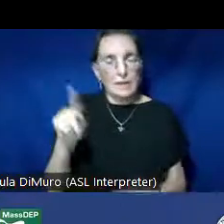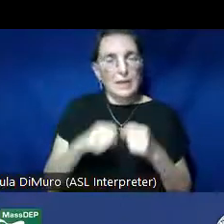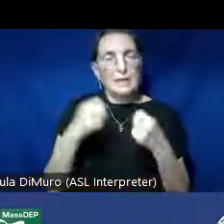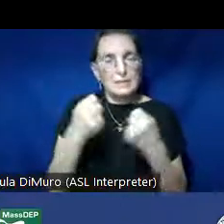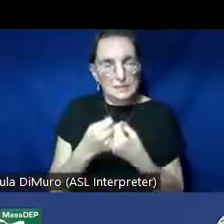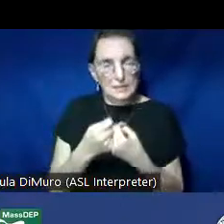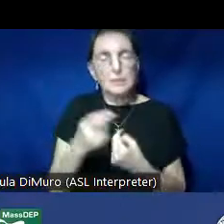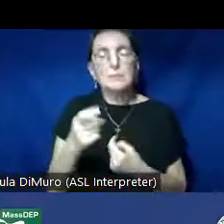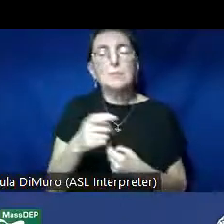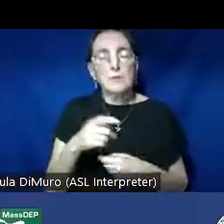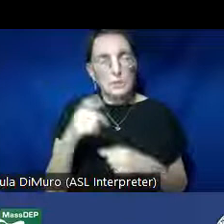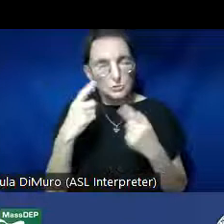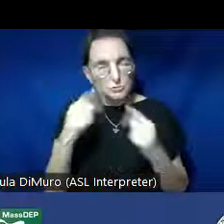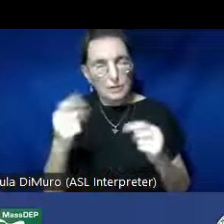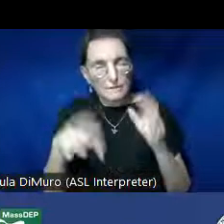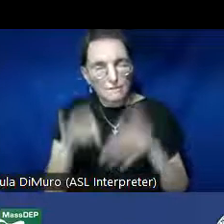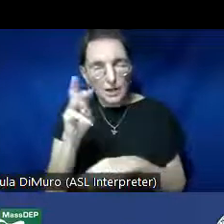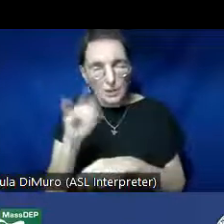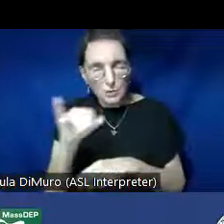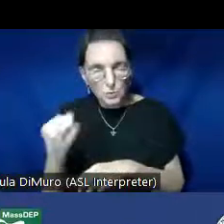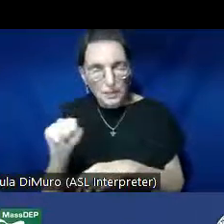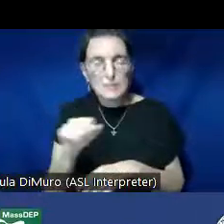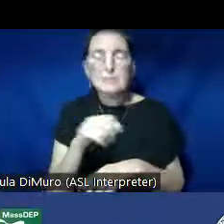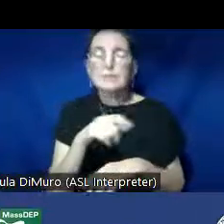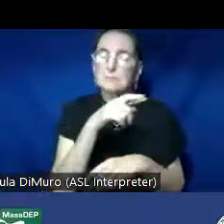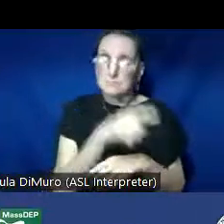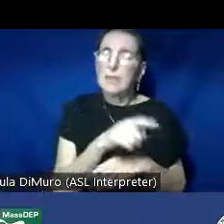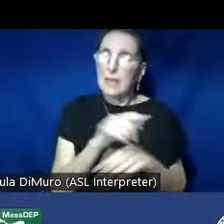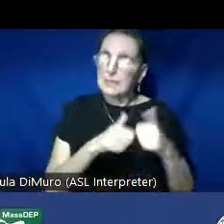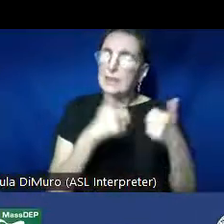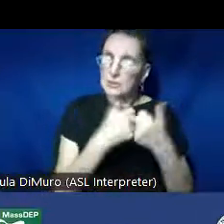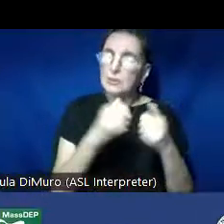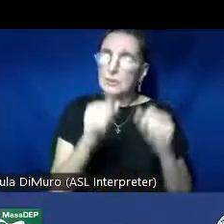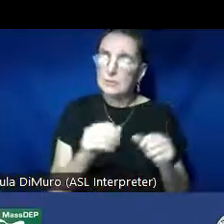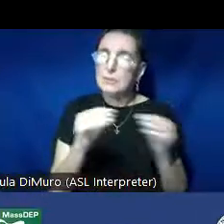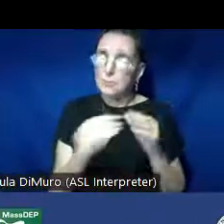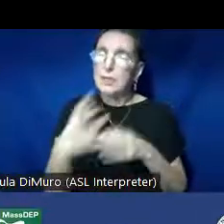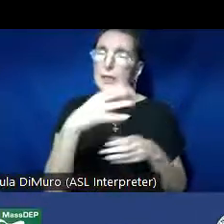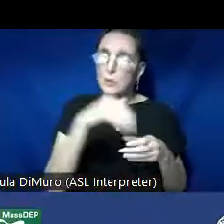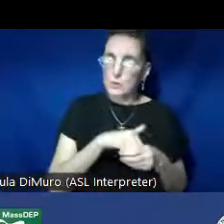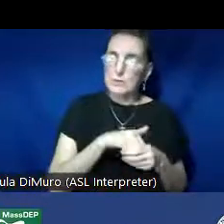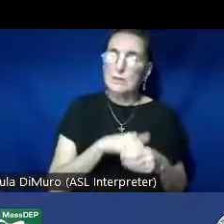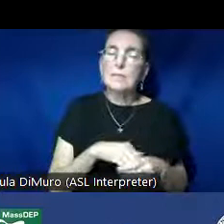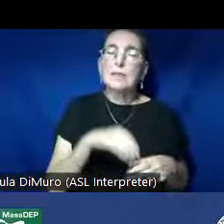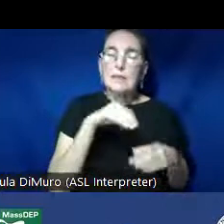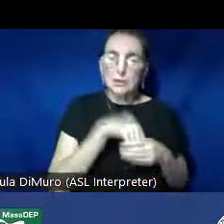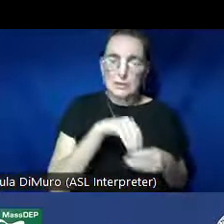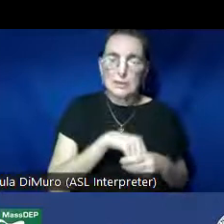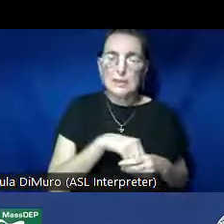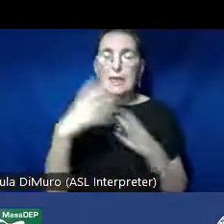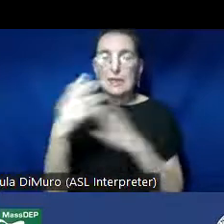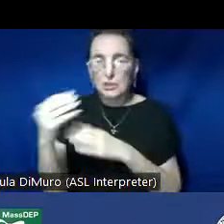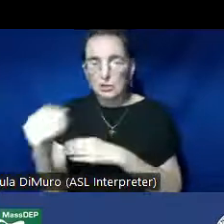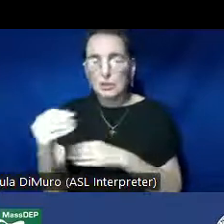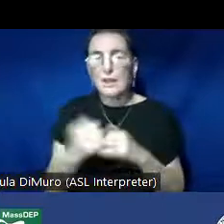Identifica formas na agência que não podem ser mais inclusivo e acessível internamente e externamente.